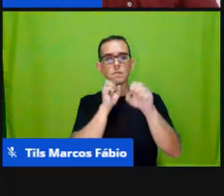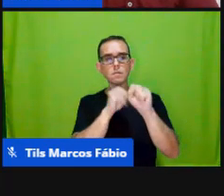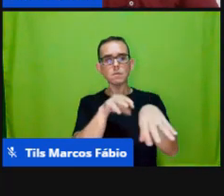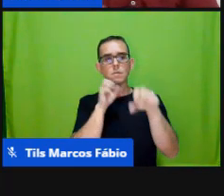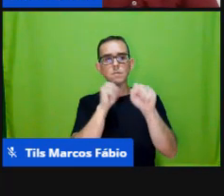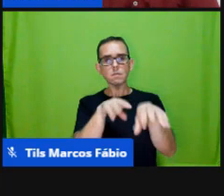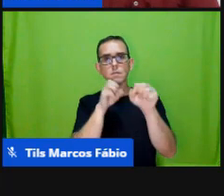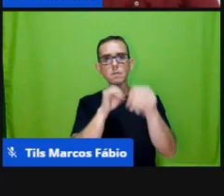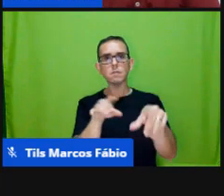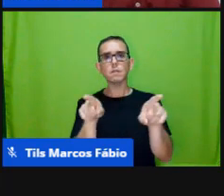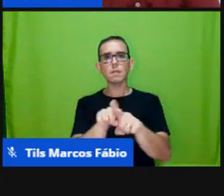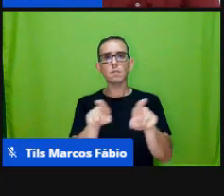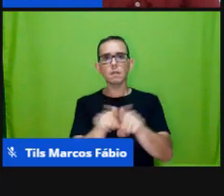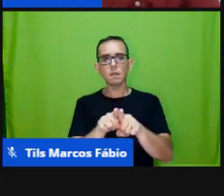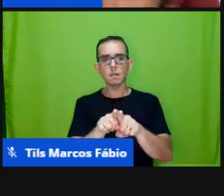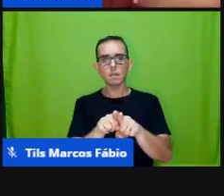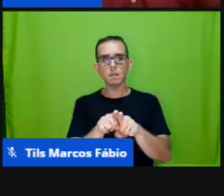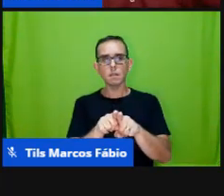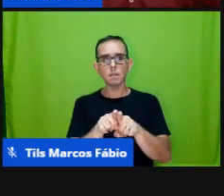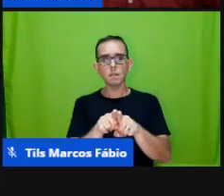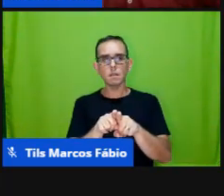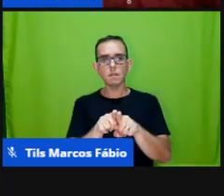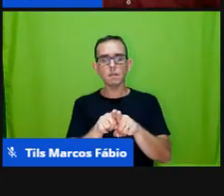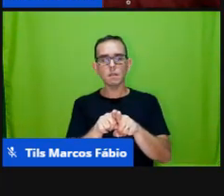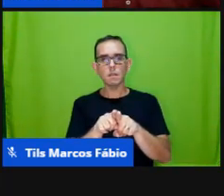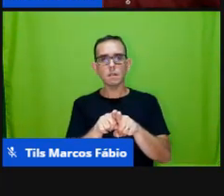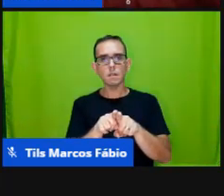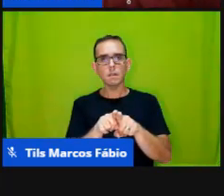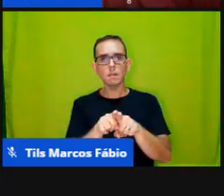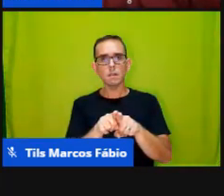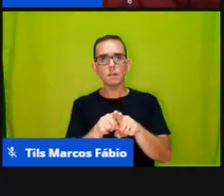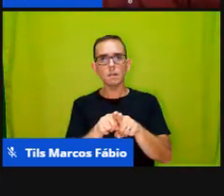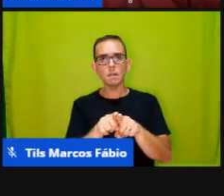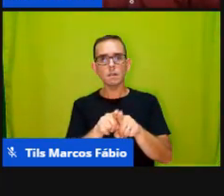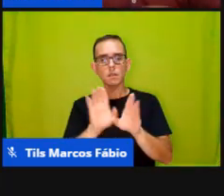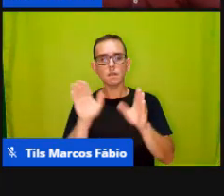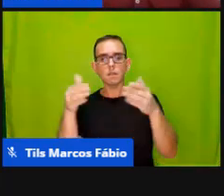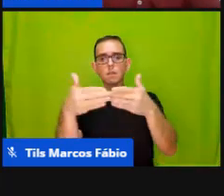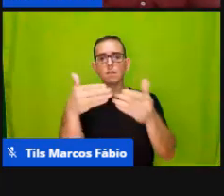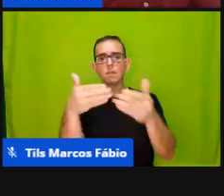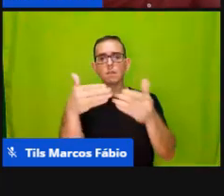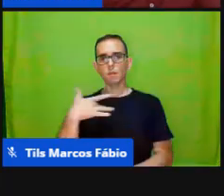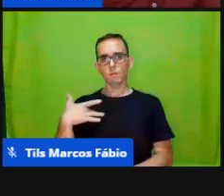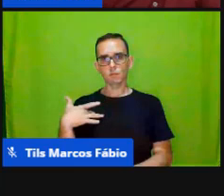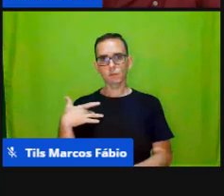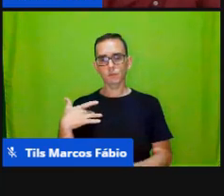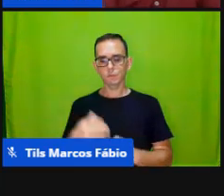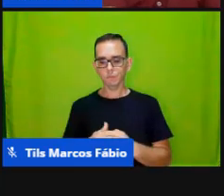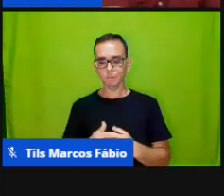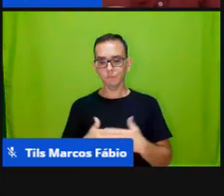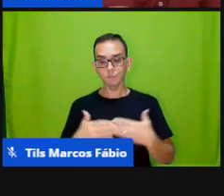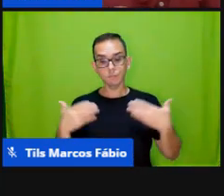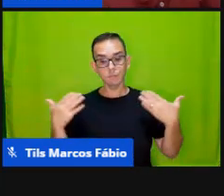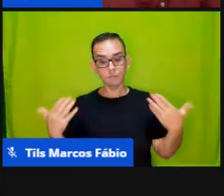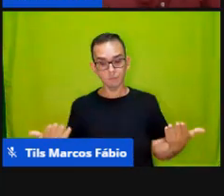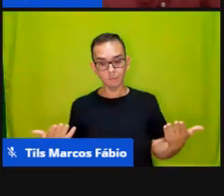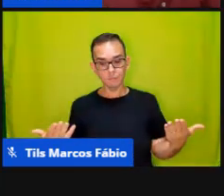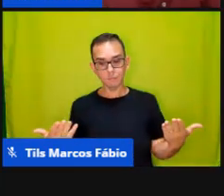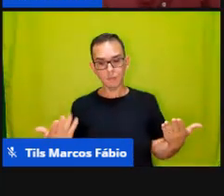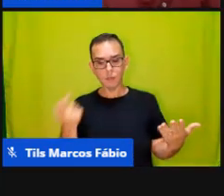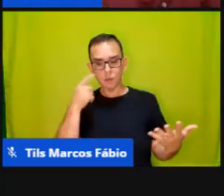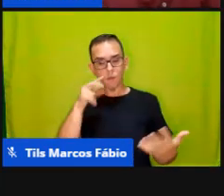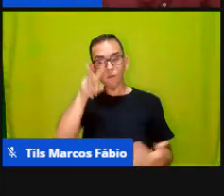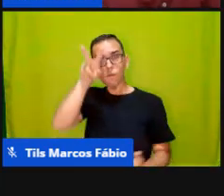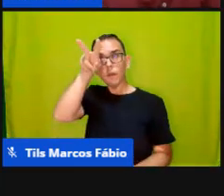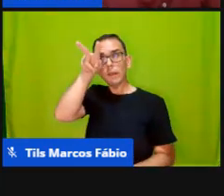aí vem a questão da saúde. Pois bem, aqui eu vou ler para vocês